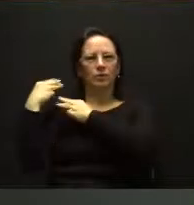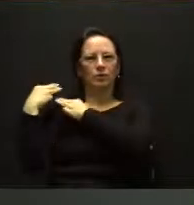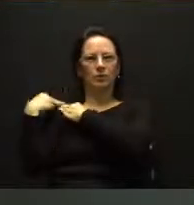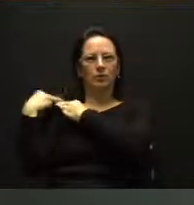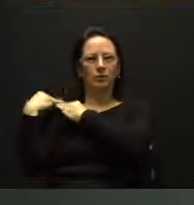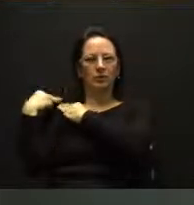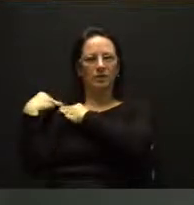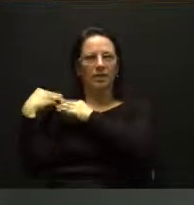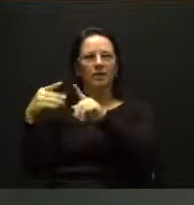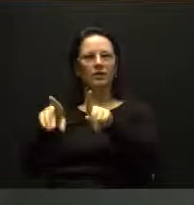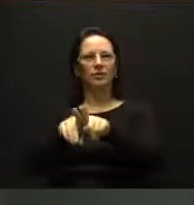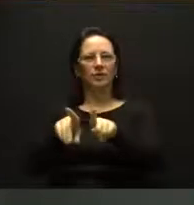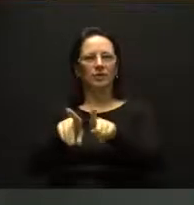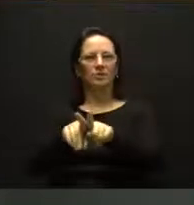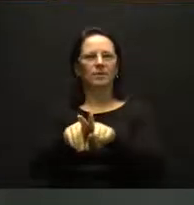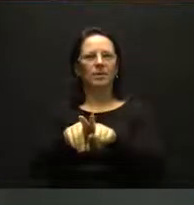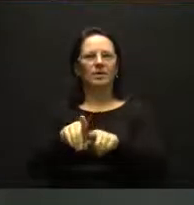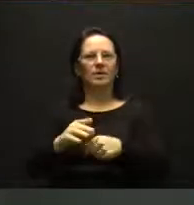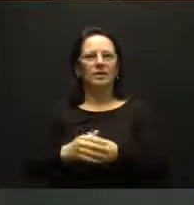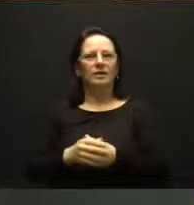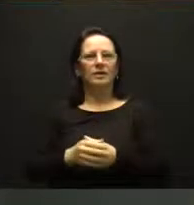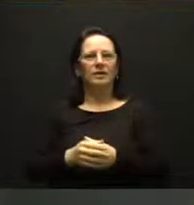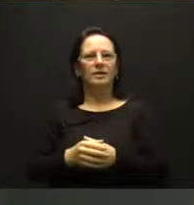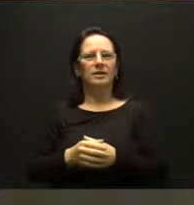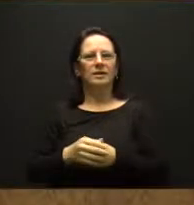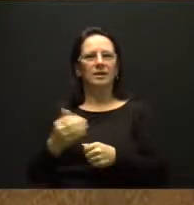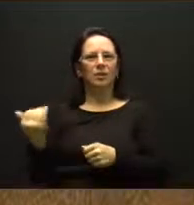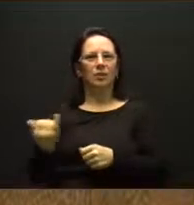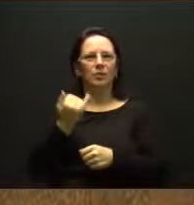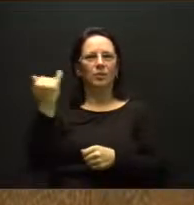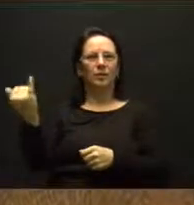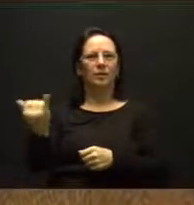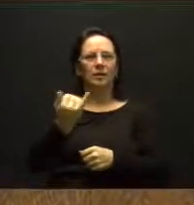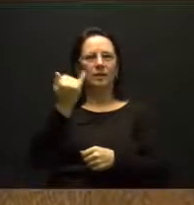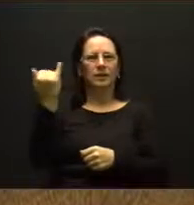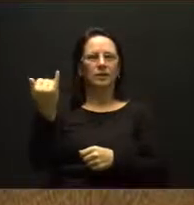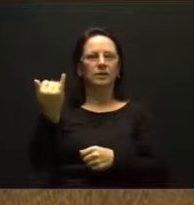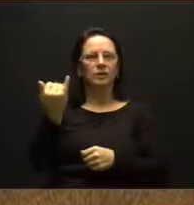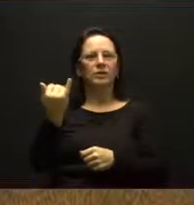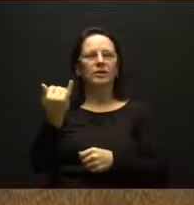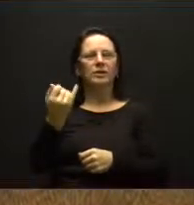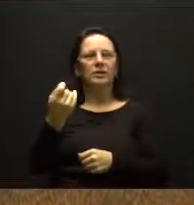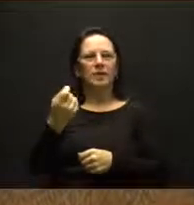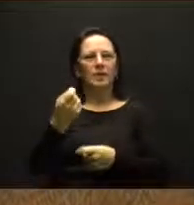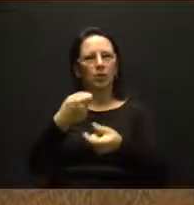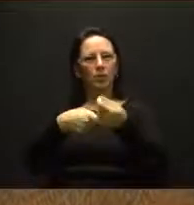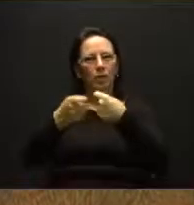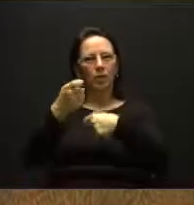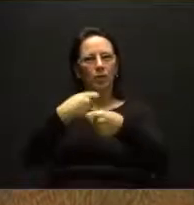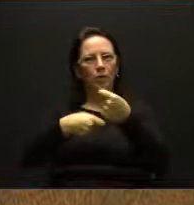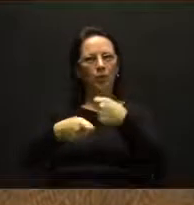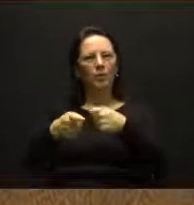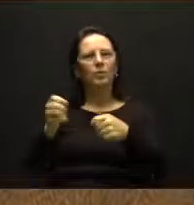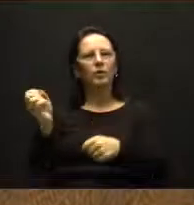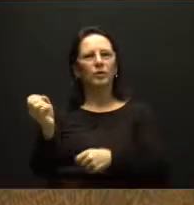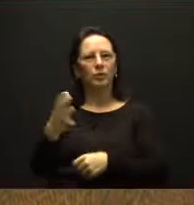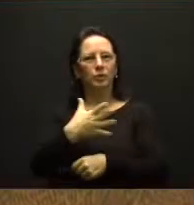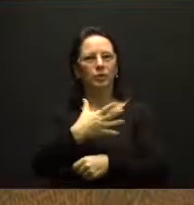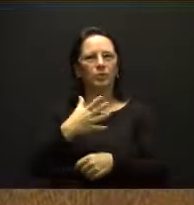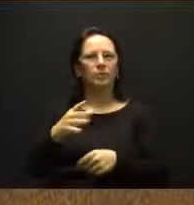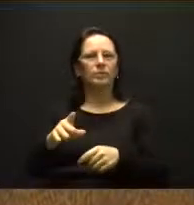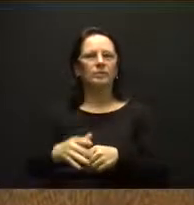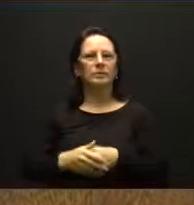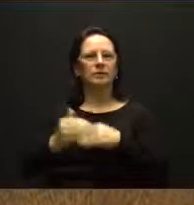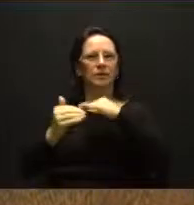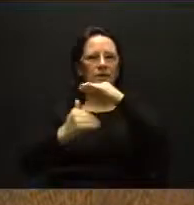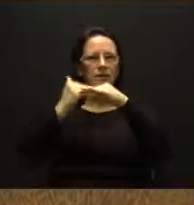deve ser o carro-chefe da busca da recuperação econômica de nossa cidade nossa população já é